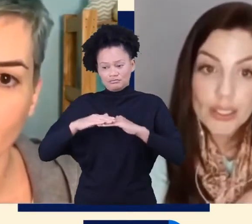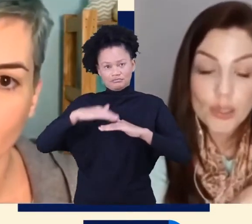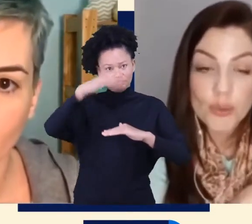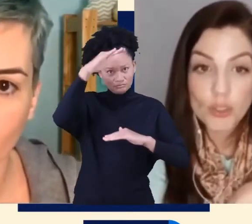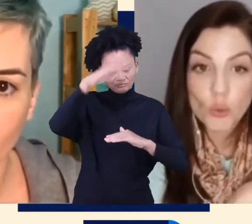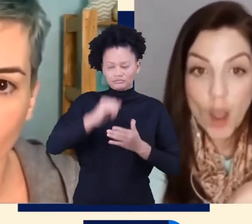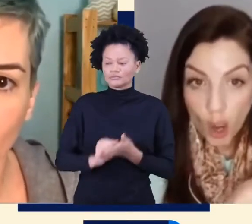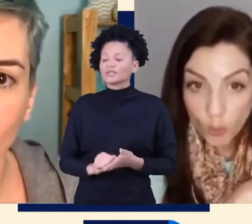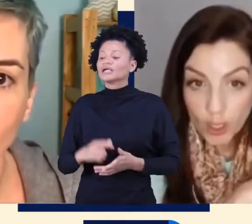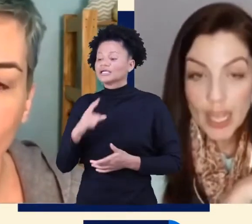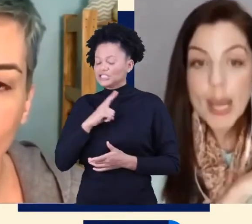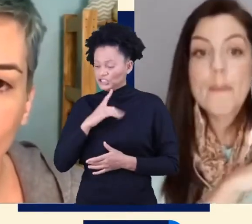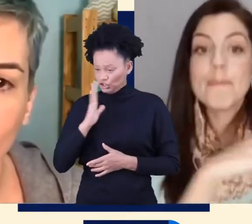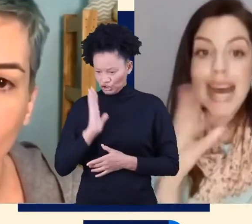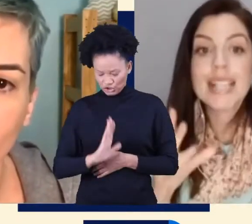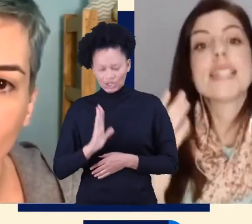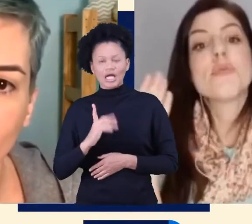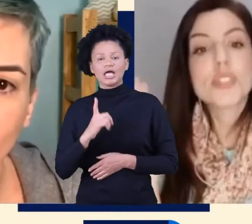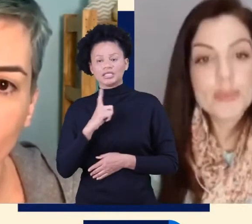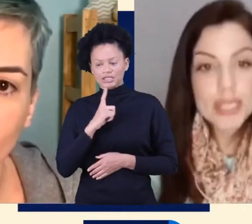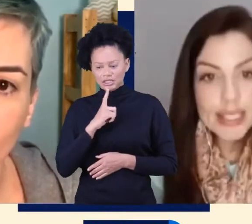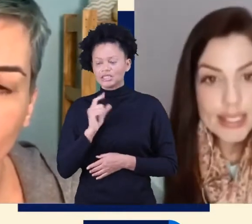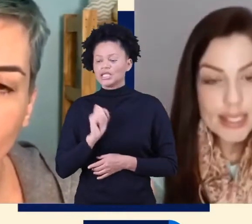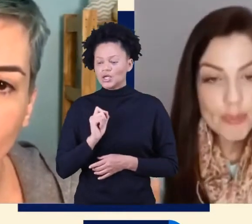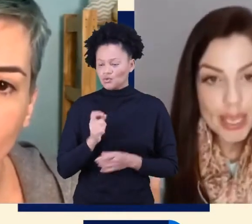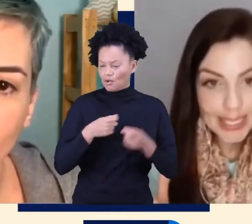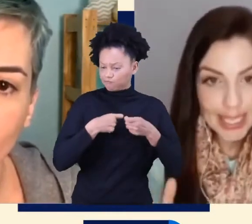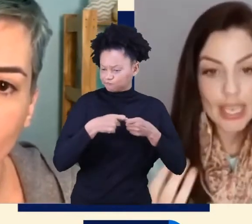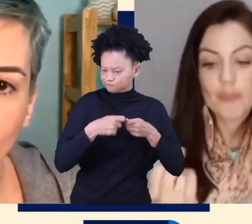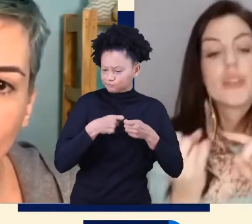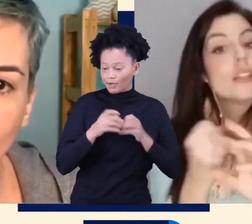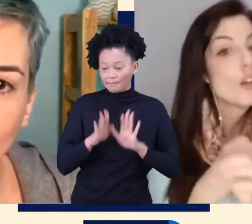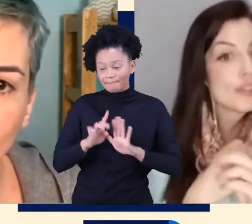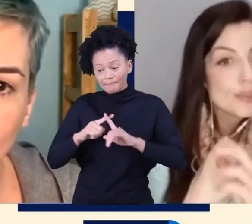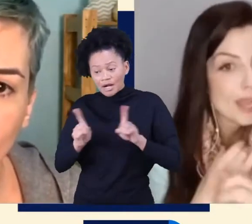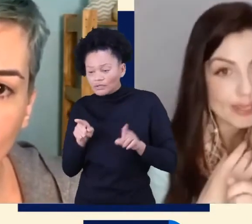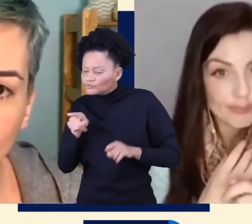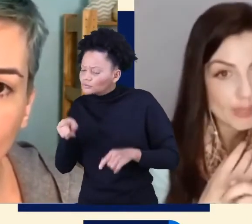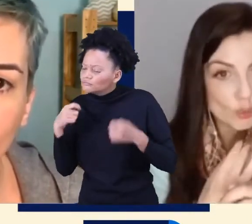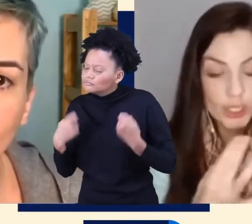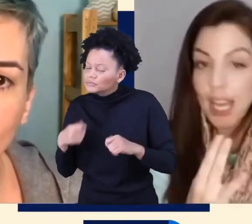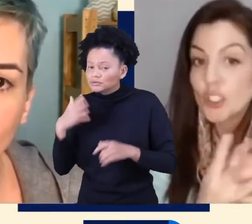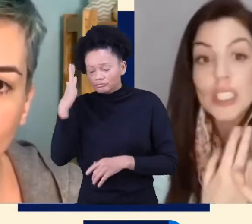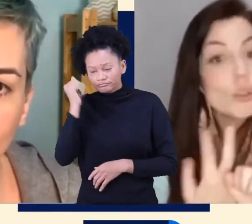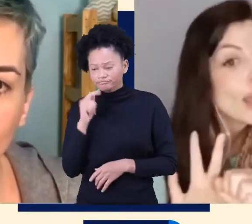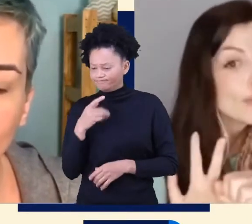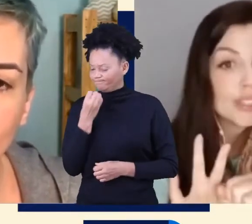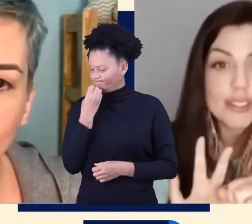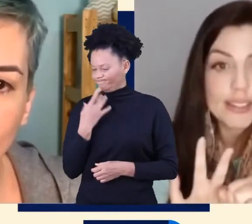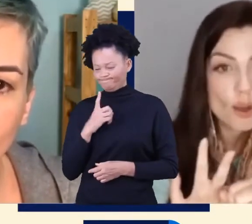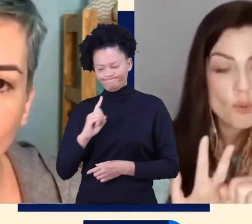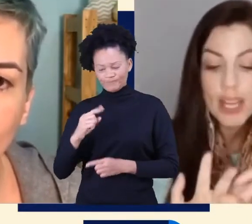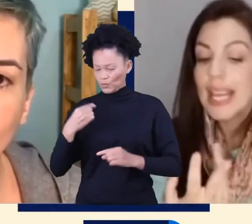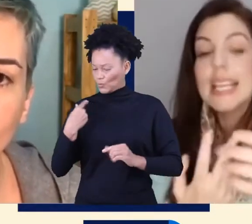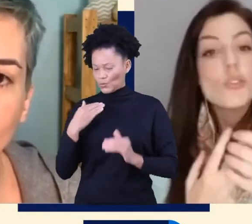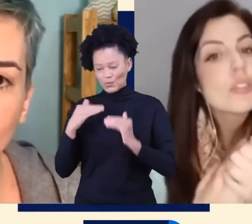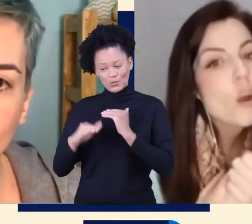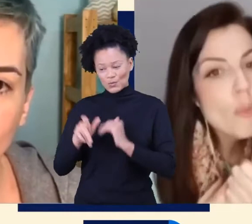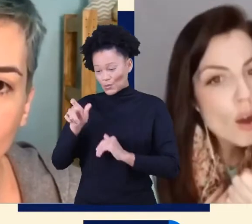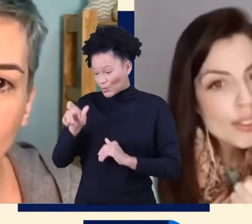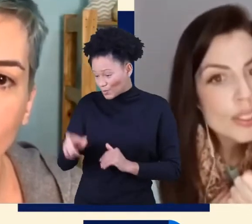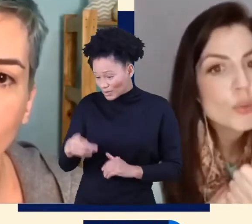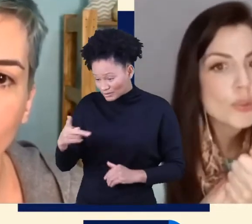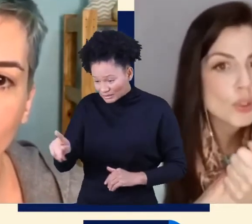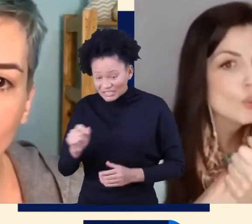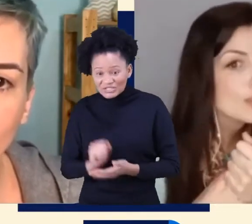tendo relação sexual, mas você precisa saber que não faz bem para sua idade, aquilo é ficção, isso